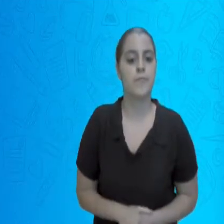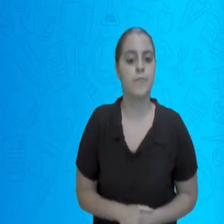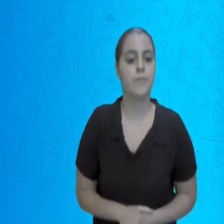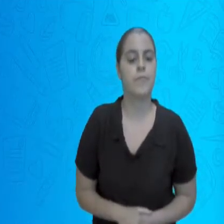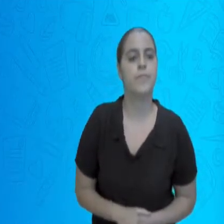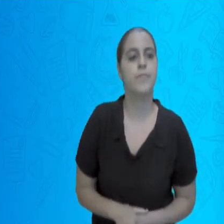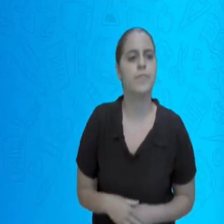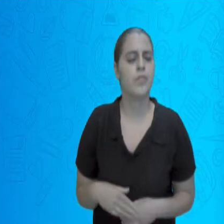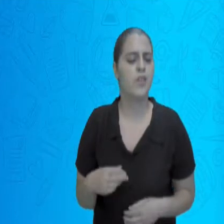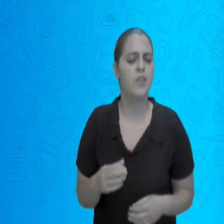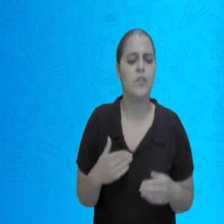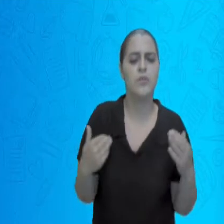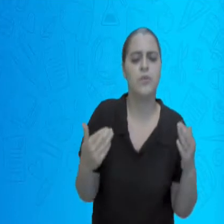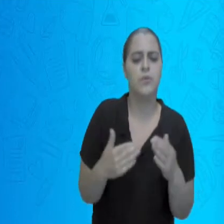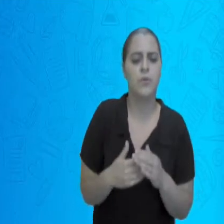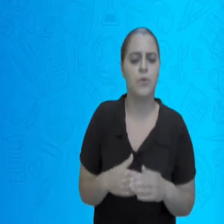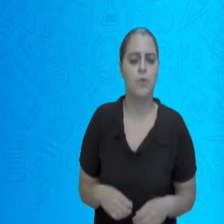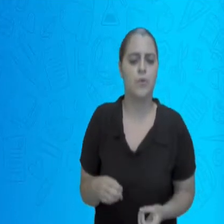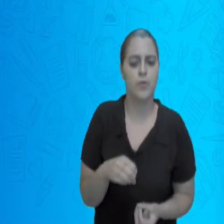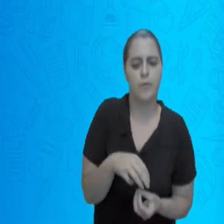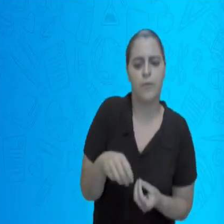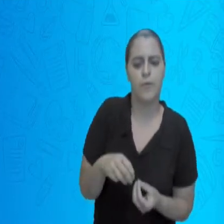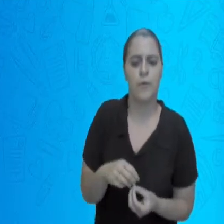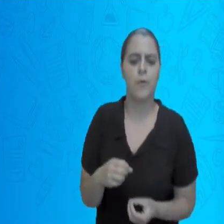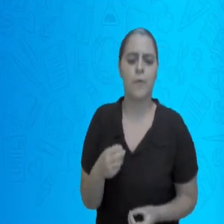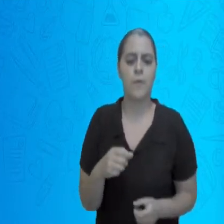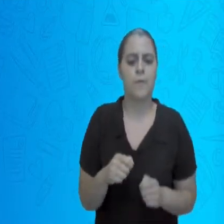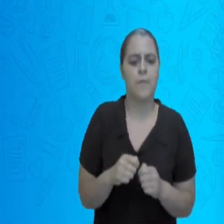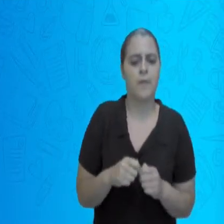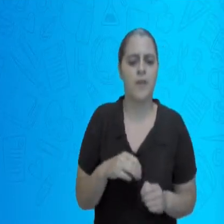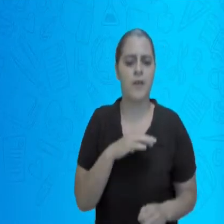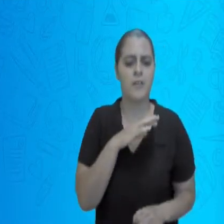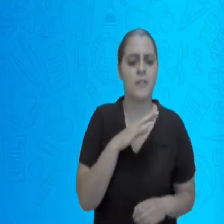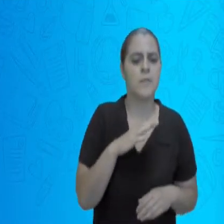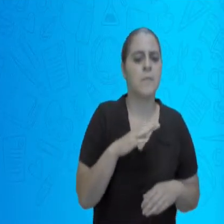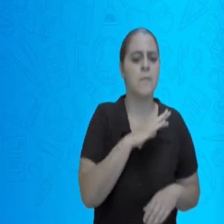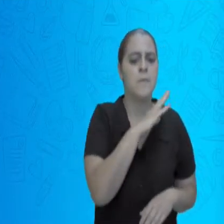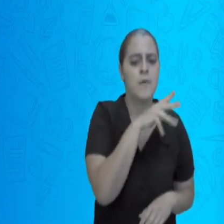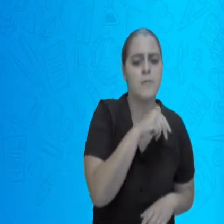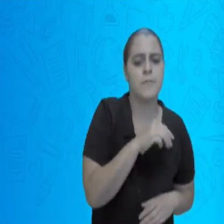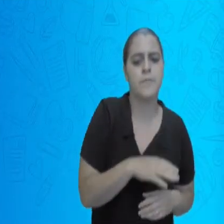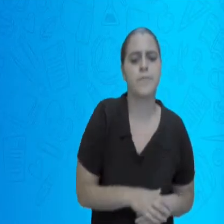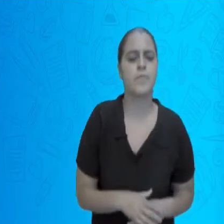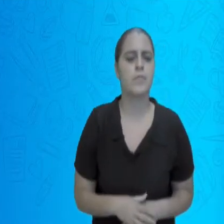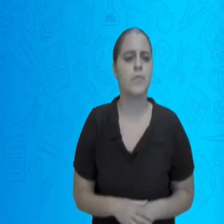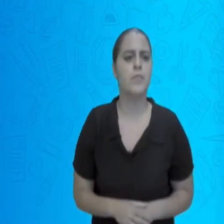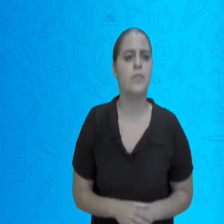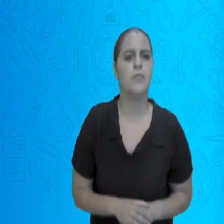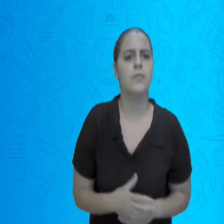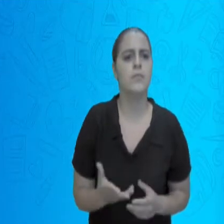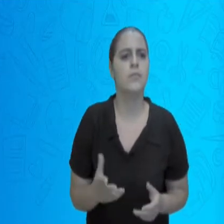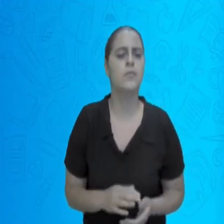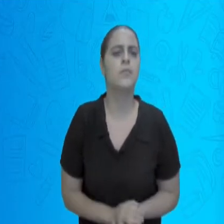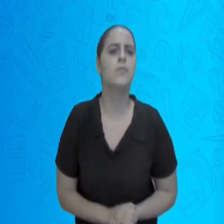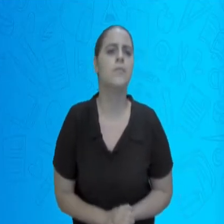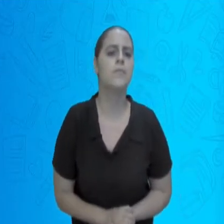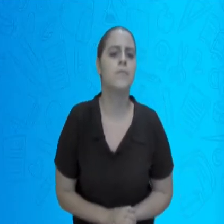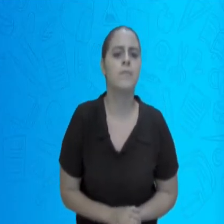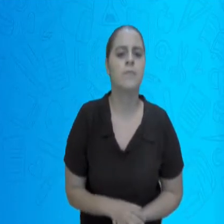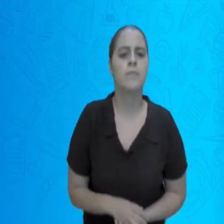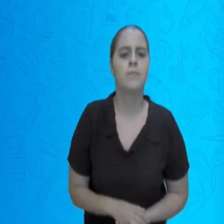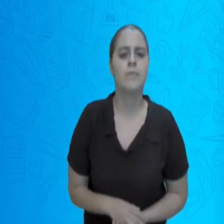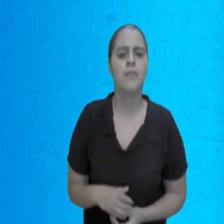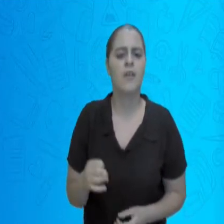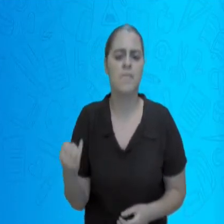Então, nem todo fungo é tóxico e traz algum tipo de malefício para as nossas vidas, né? Eles